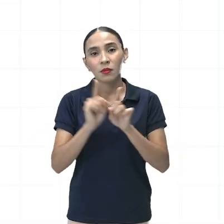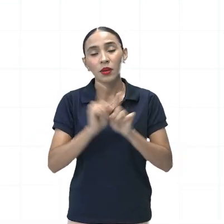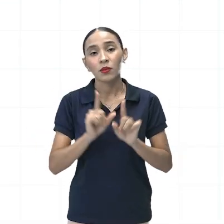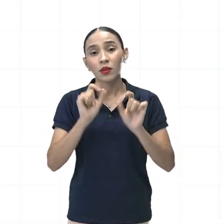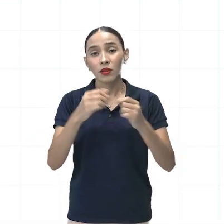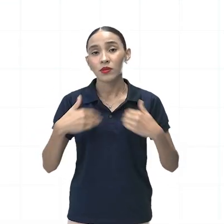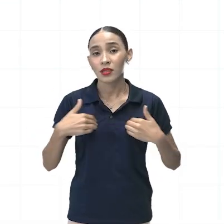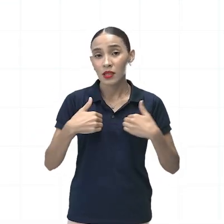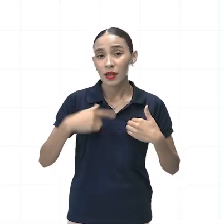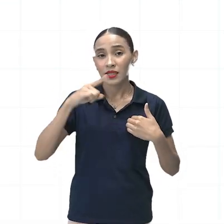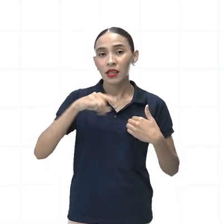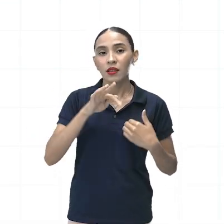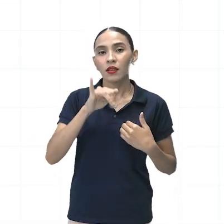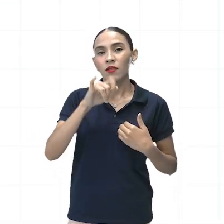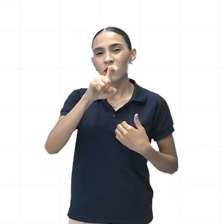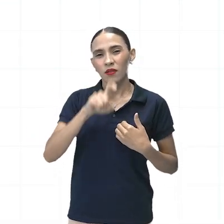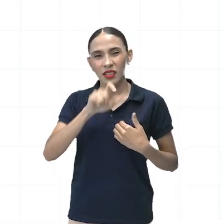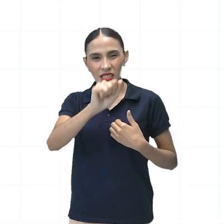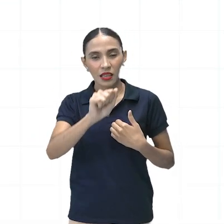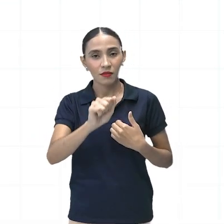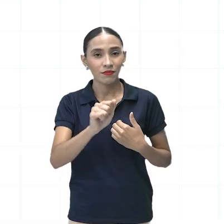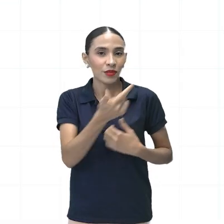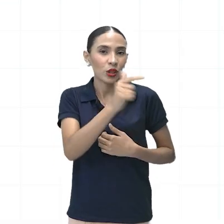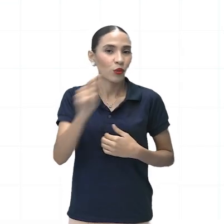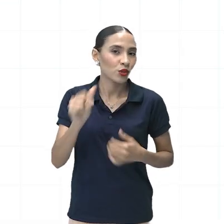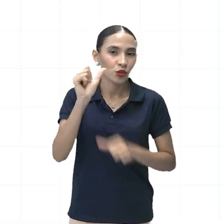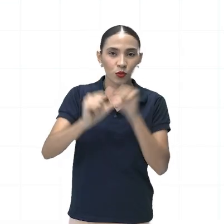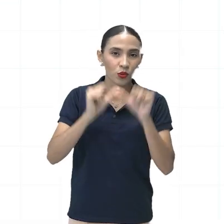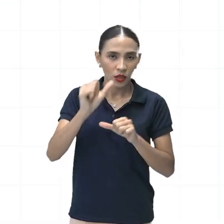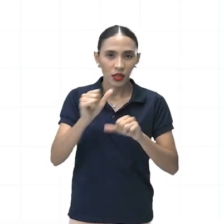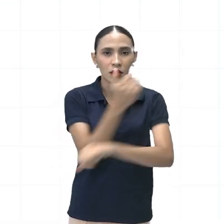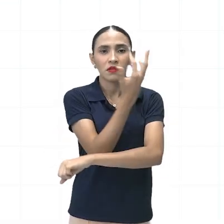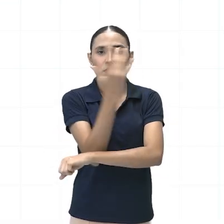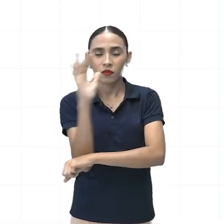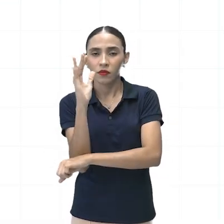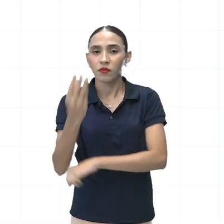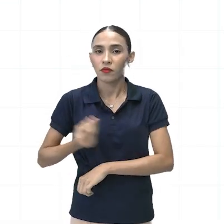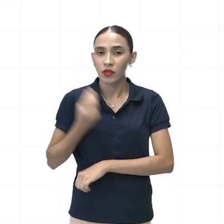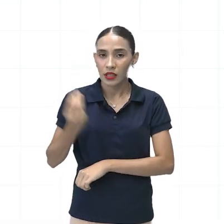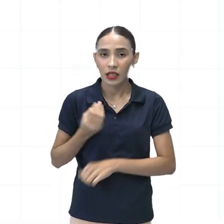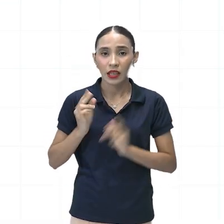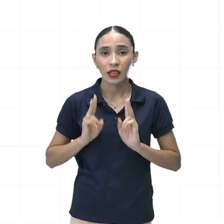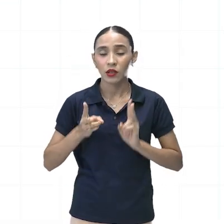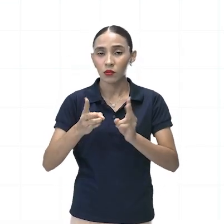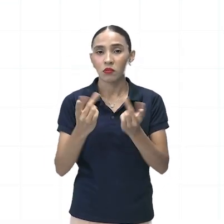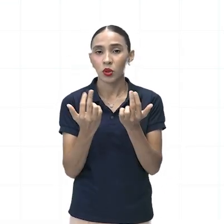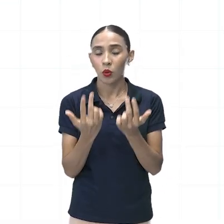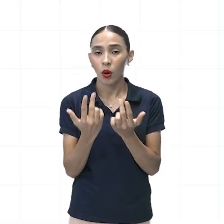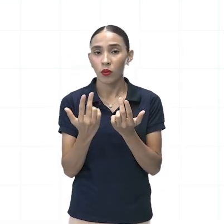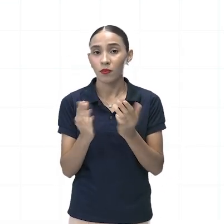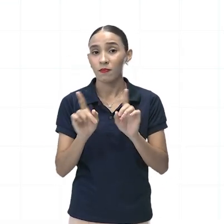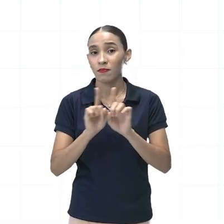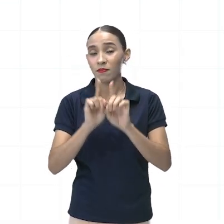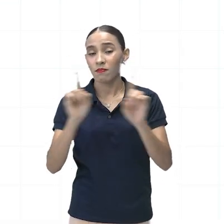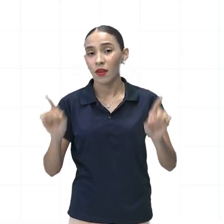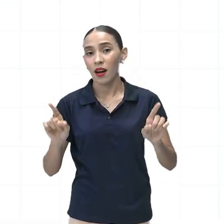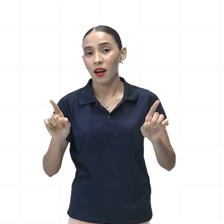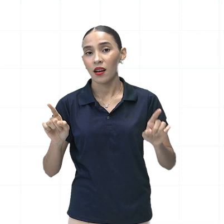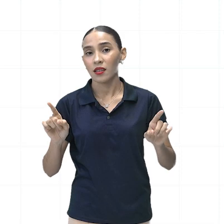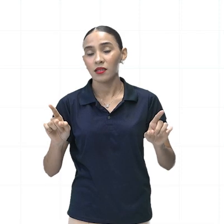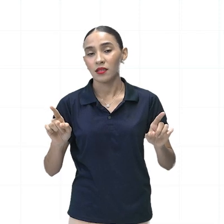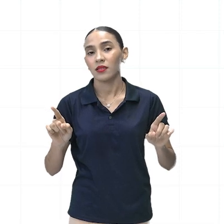as espécies eram fixas, ou seja, elas estavam presentes na natureza da forma como elas se apresentam.